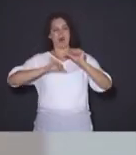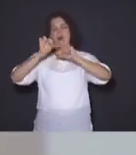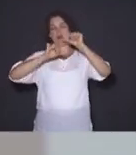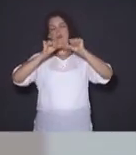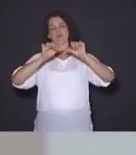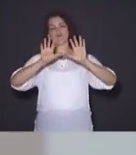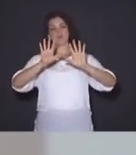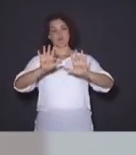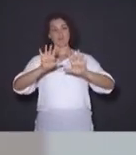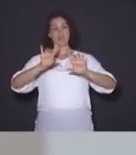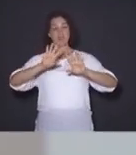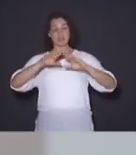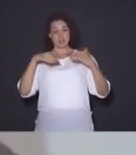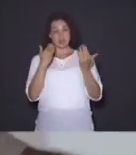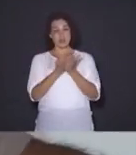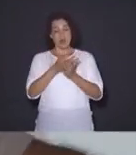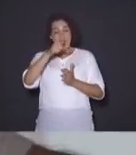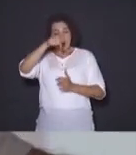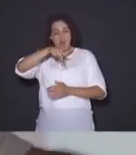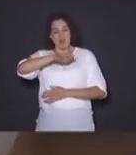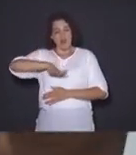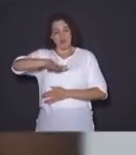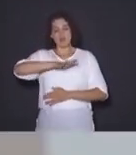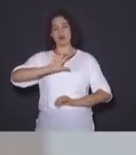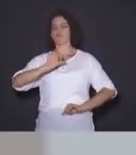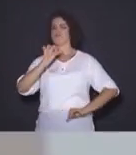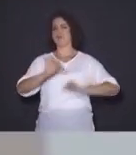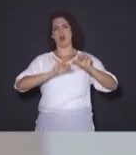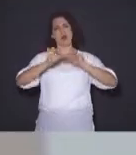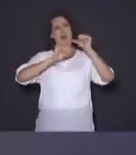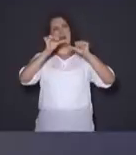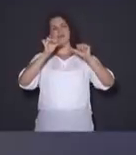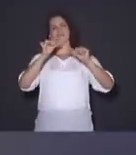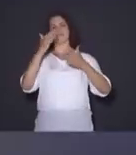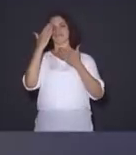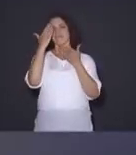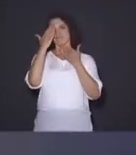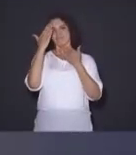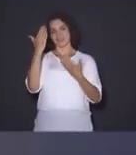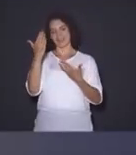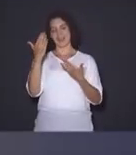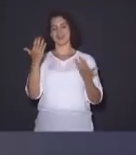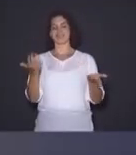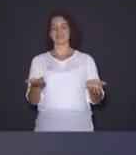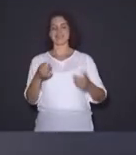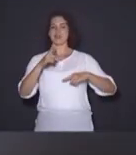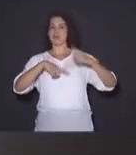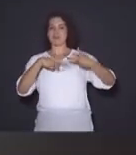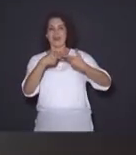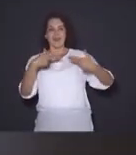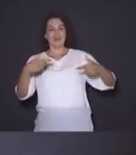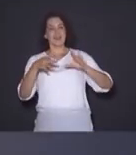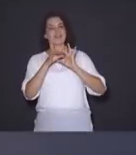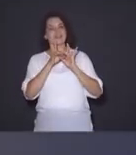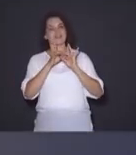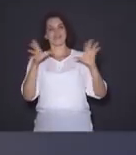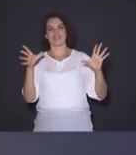essencialmente é um espaço de rebeldia muito obrigado e esse material está todo disponível